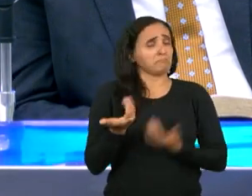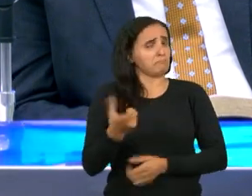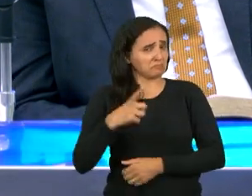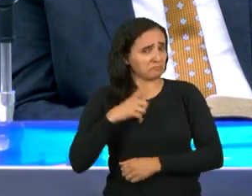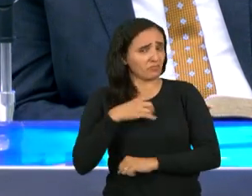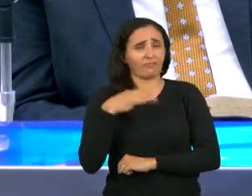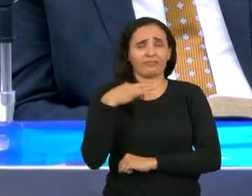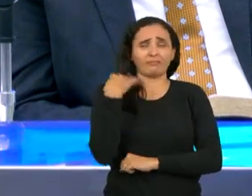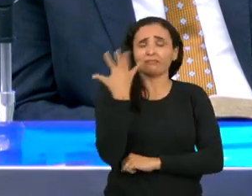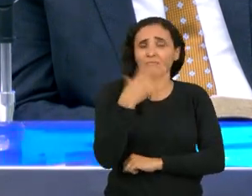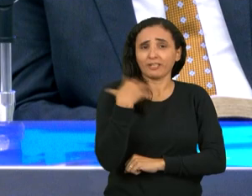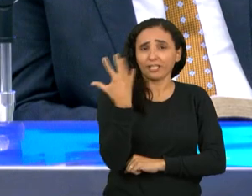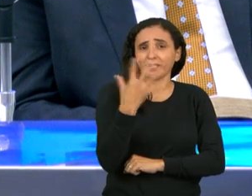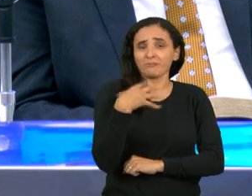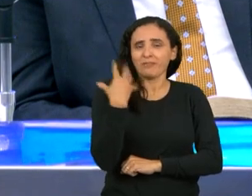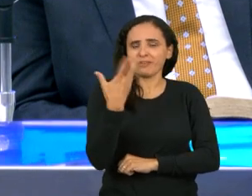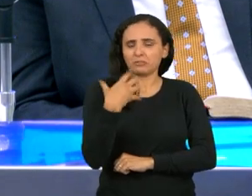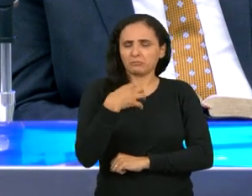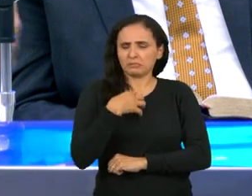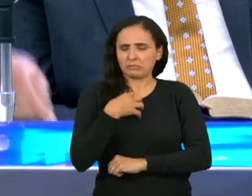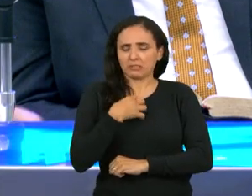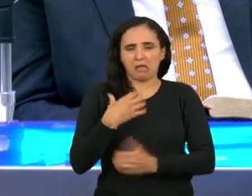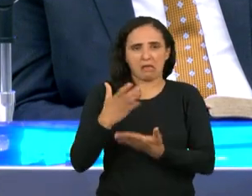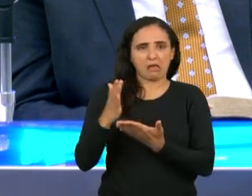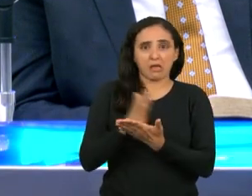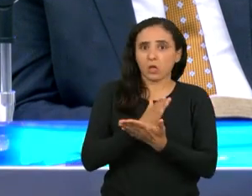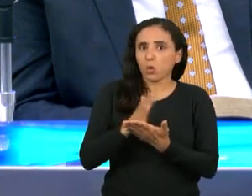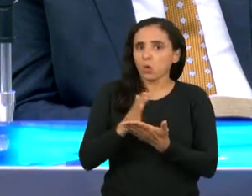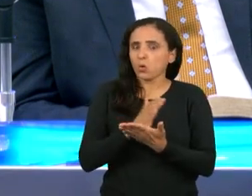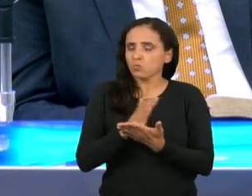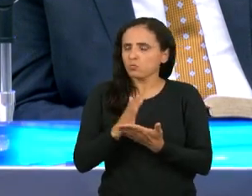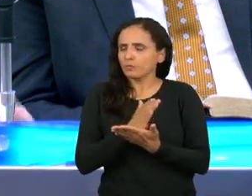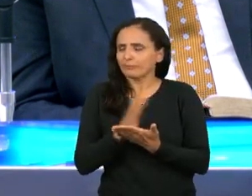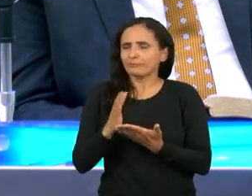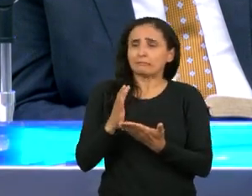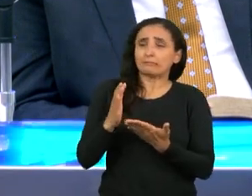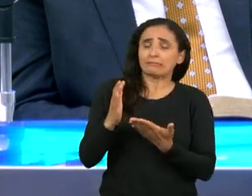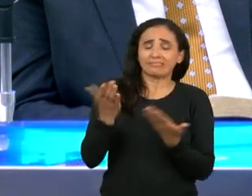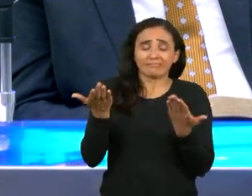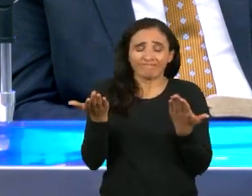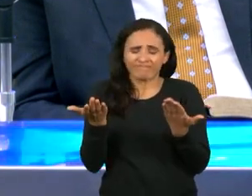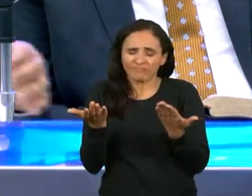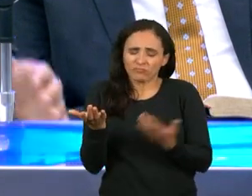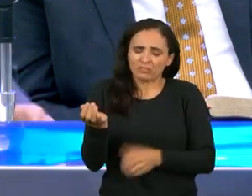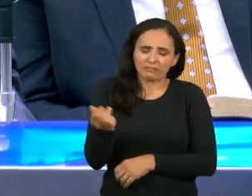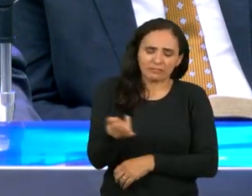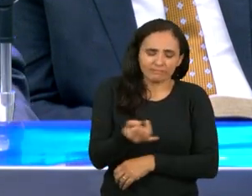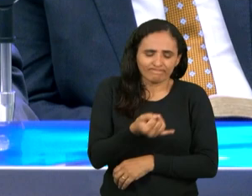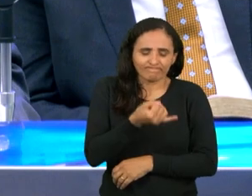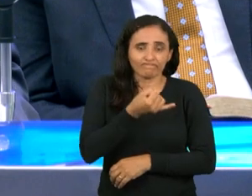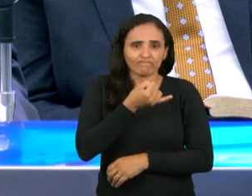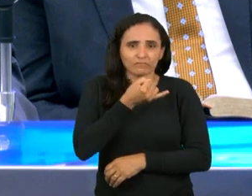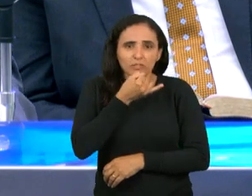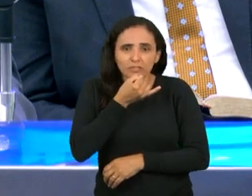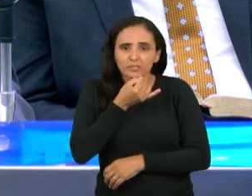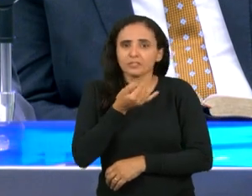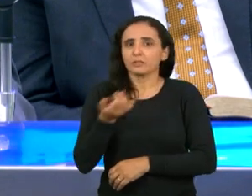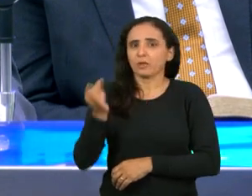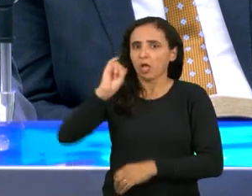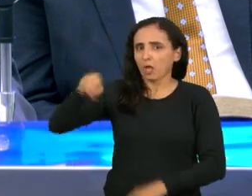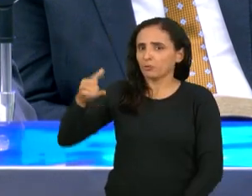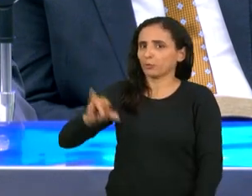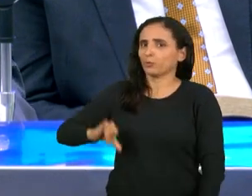havia práticas que pudessem ofender a sensibilidade Santa de Deus